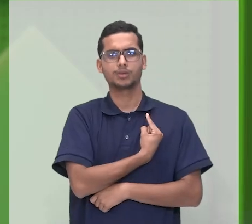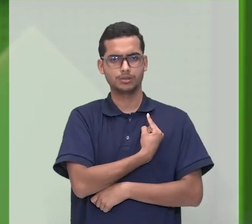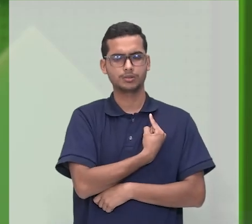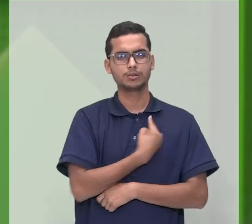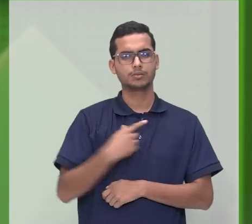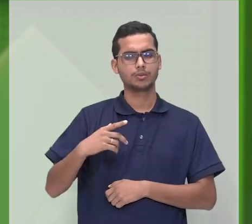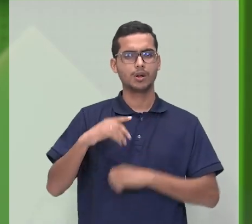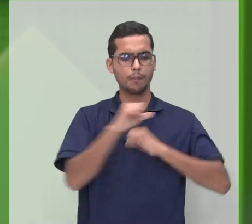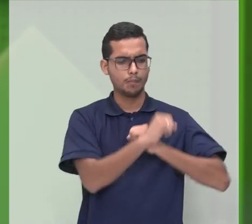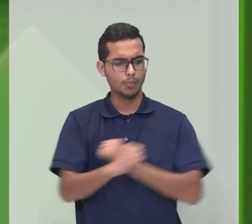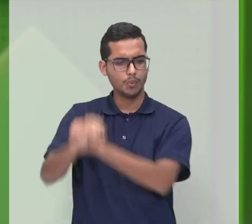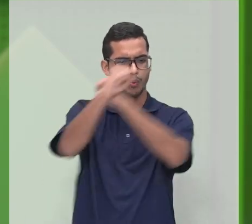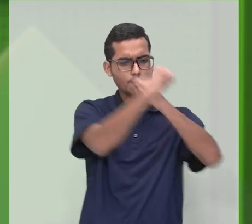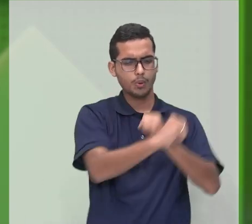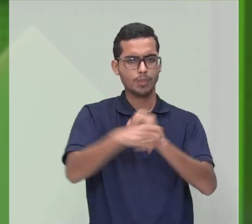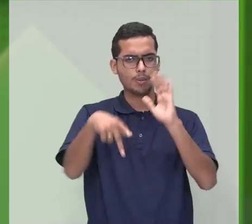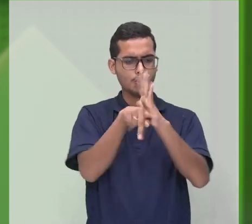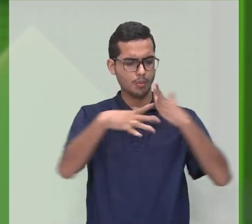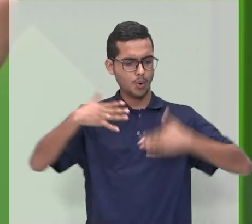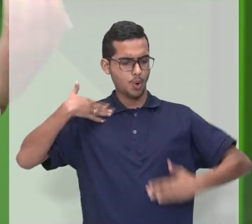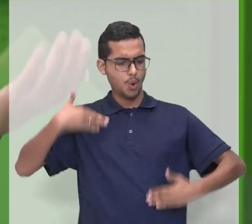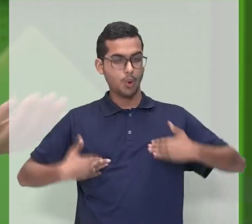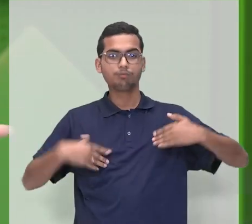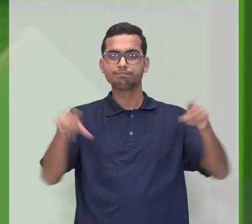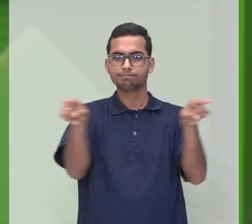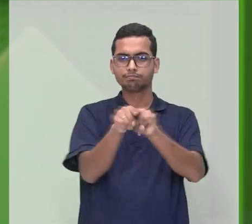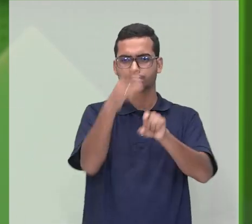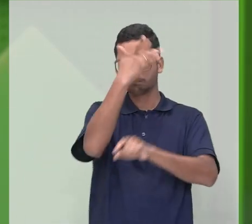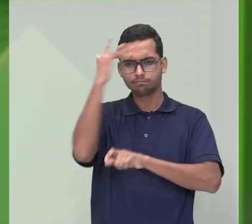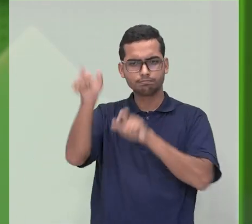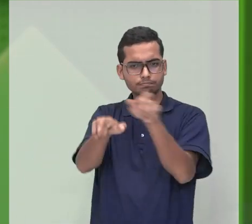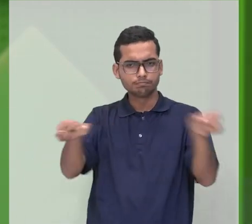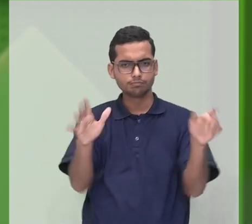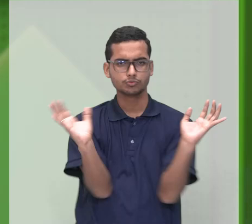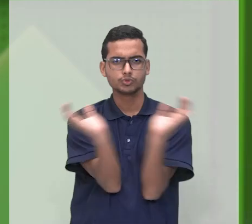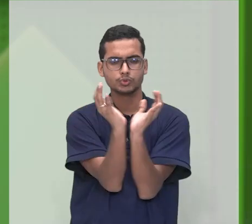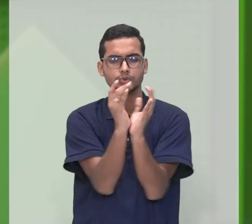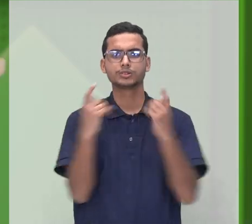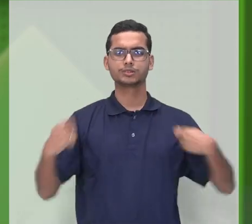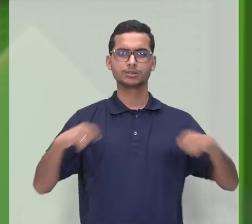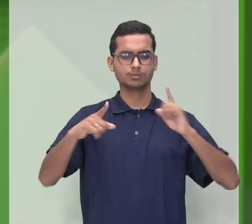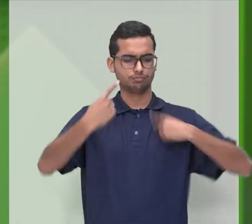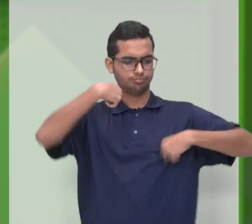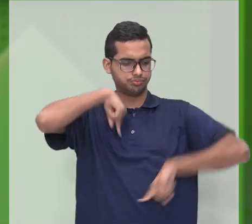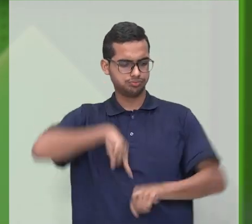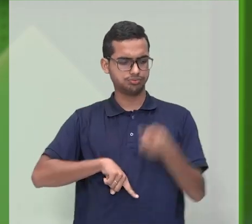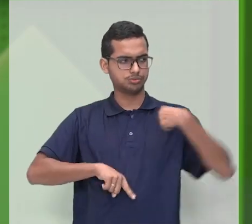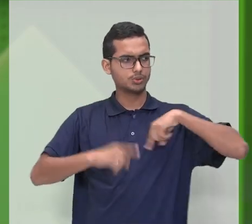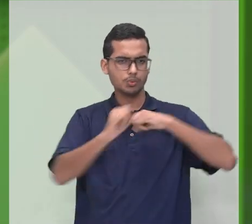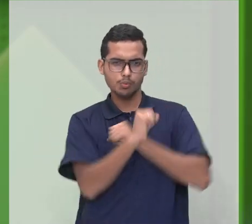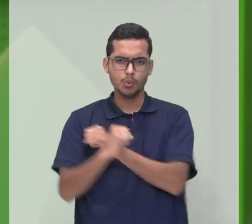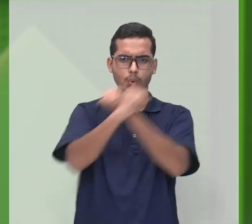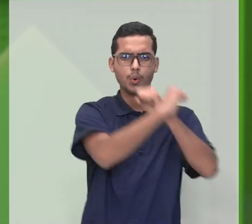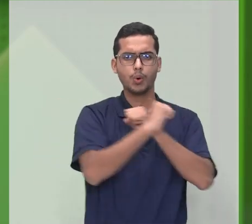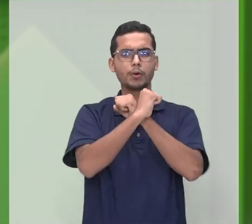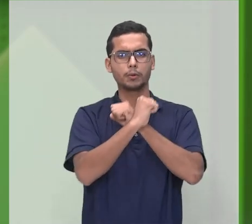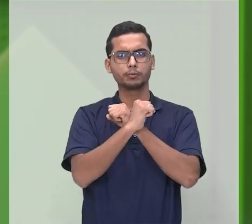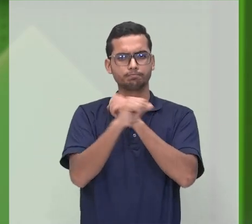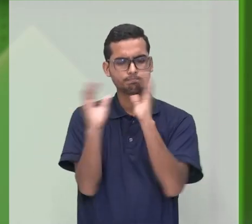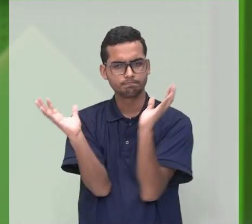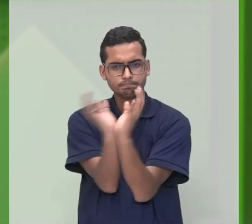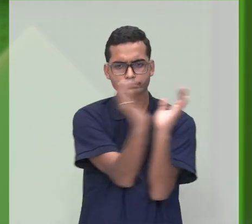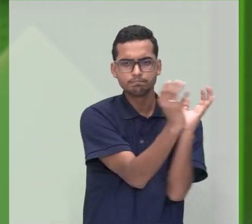imunidade, mas para o coletivo, porque a gente precisa ter uma imunidade coletiva para aumentar a